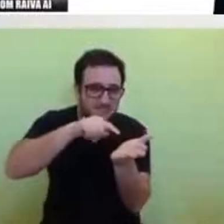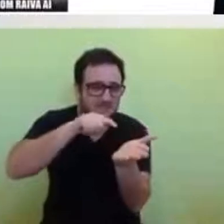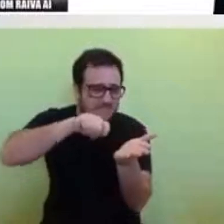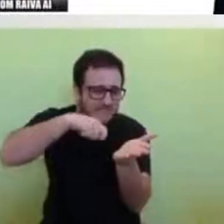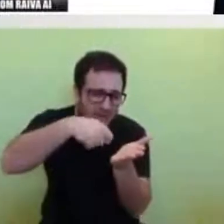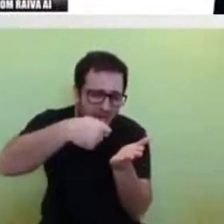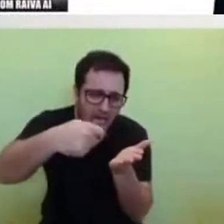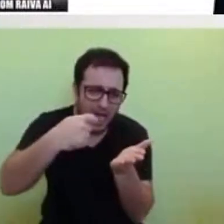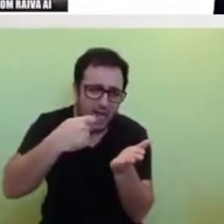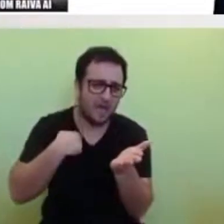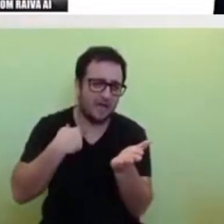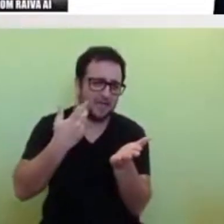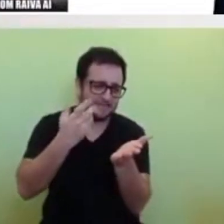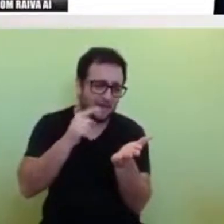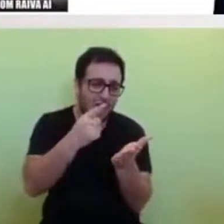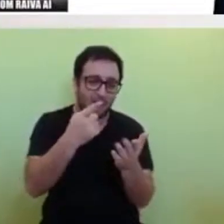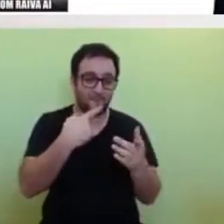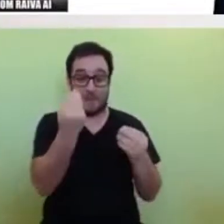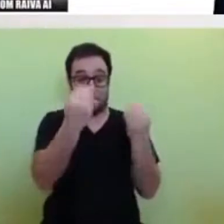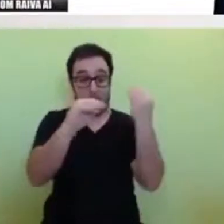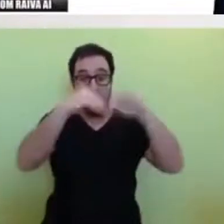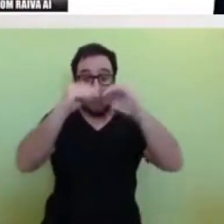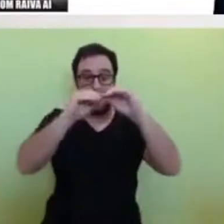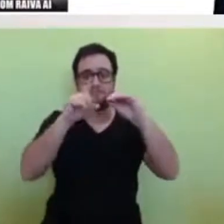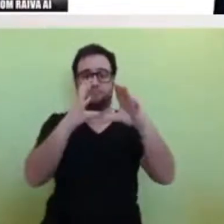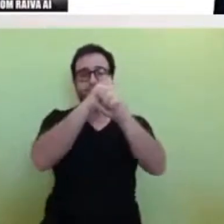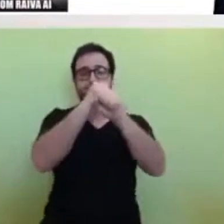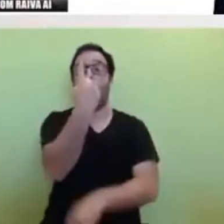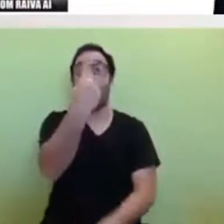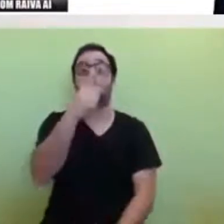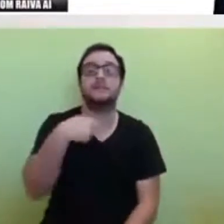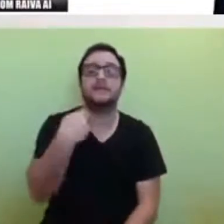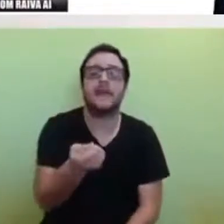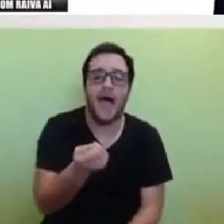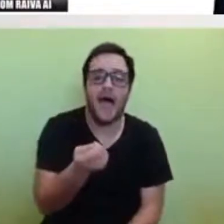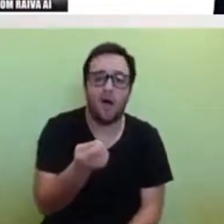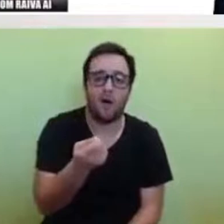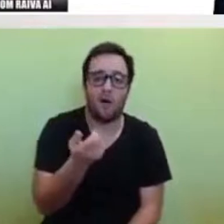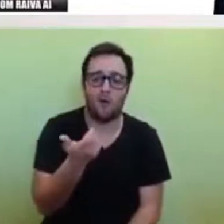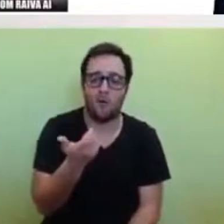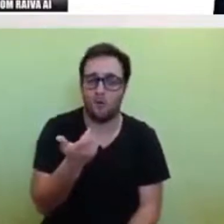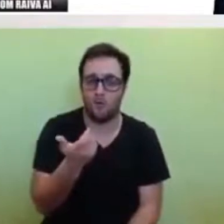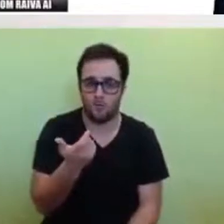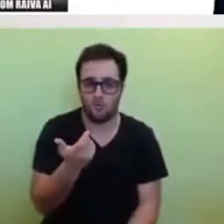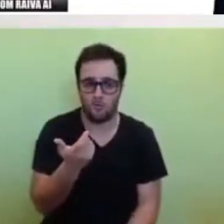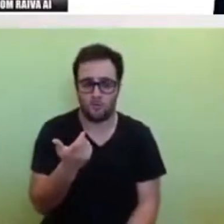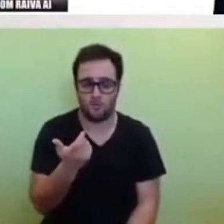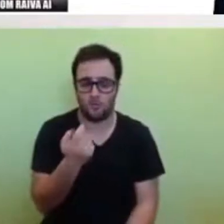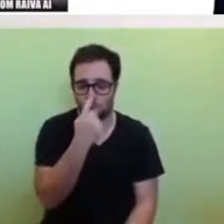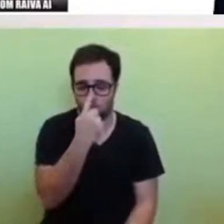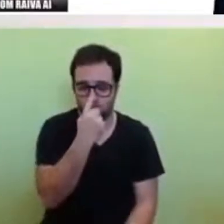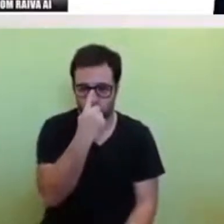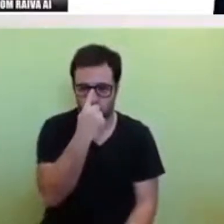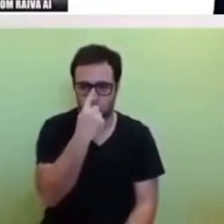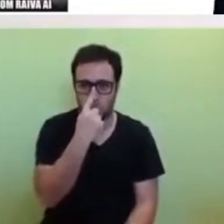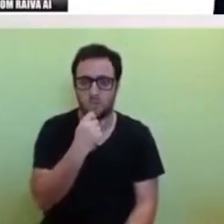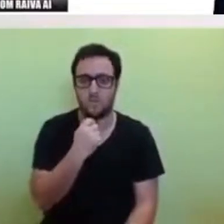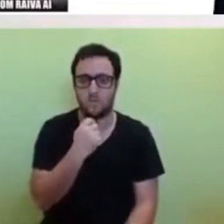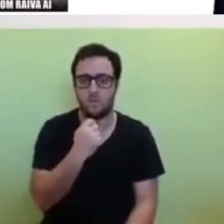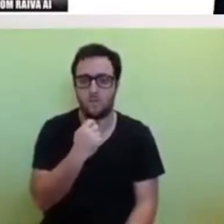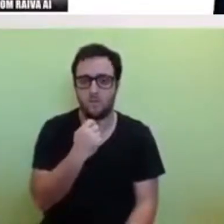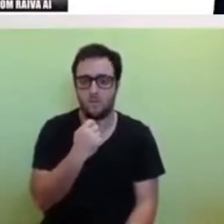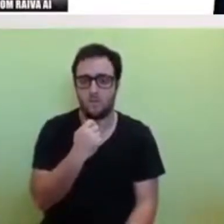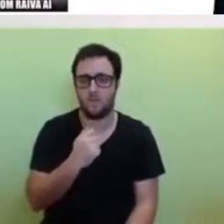colocar. E a escrita ela não cumpre, não tem esse papel de ser. A escrita usada na sociedade, ela não tem o um